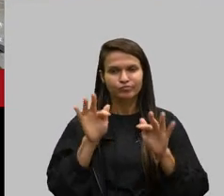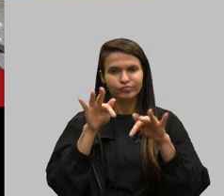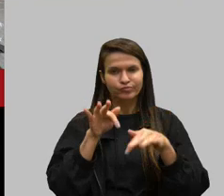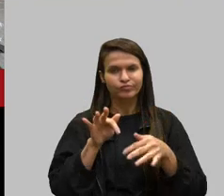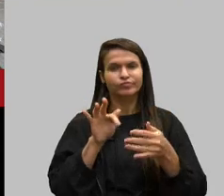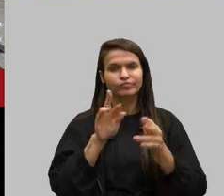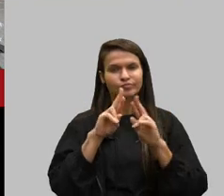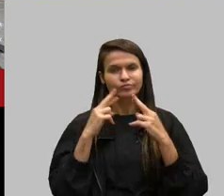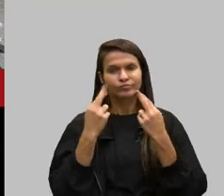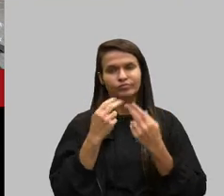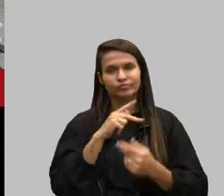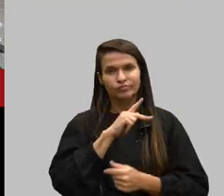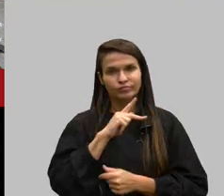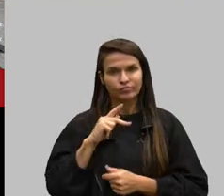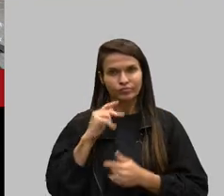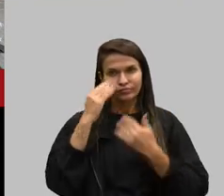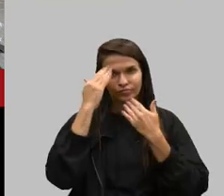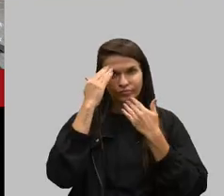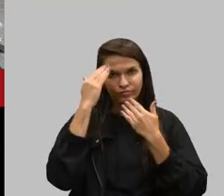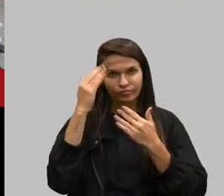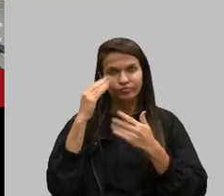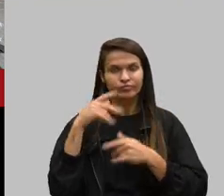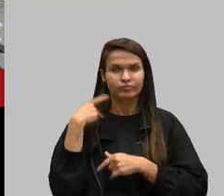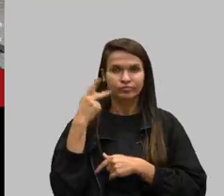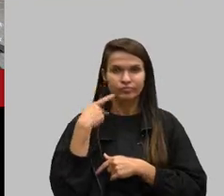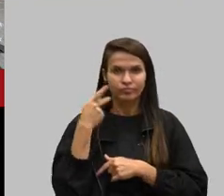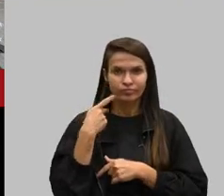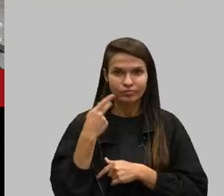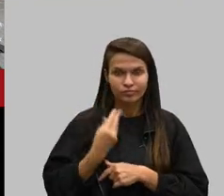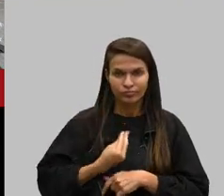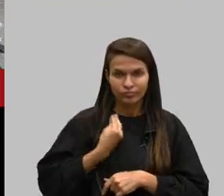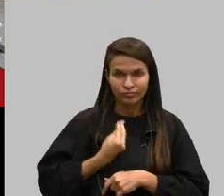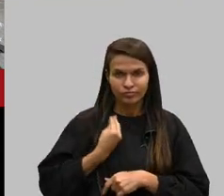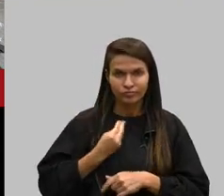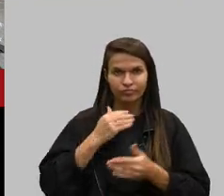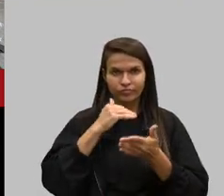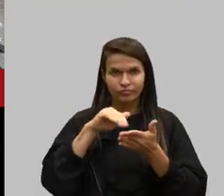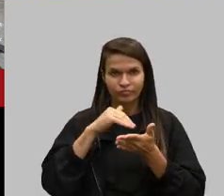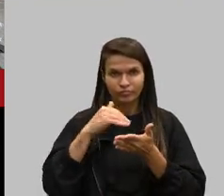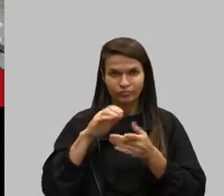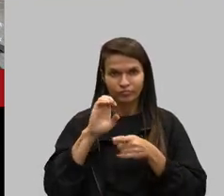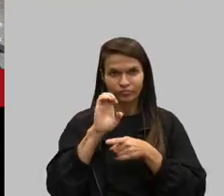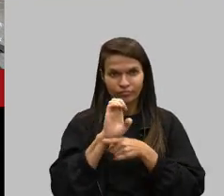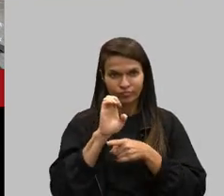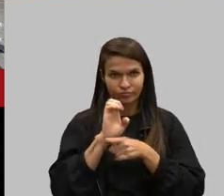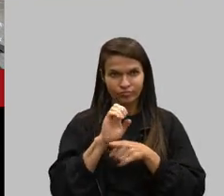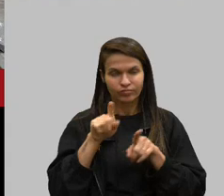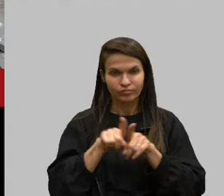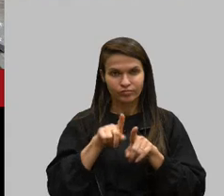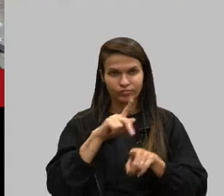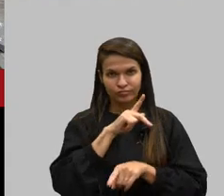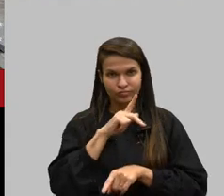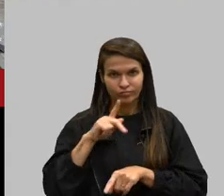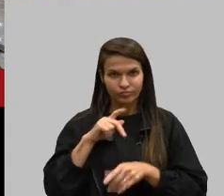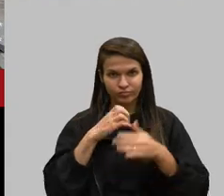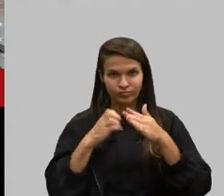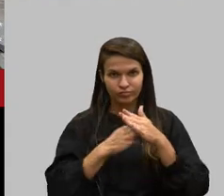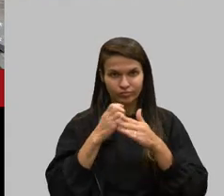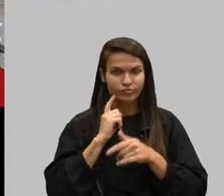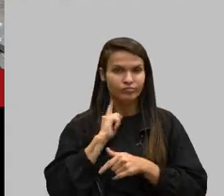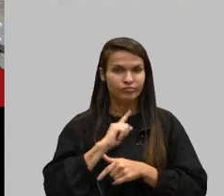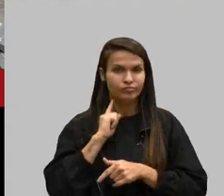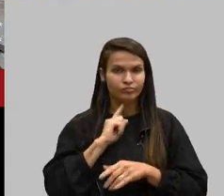agradece a presença dos parlamentares do senhores secretários de estado e o presidente da empresa Mineira de